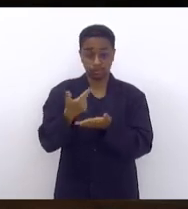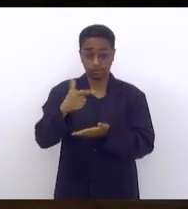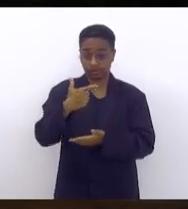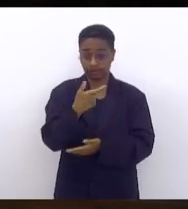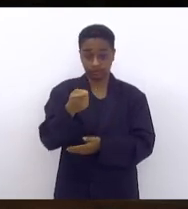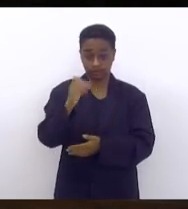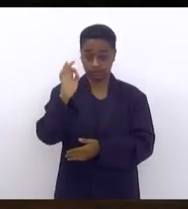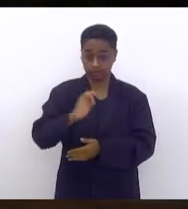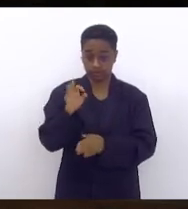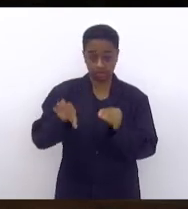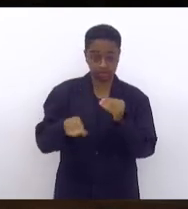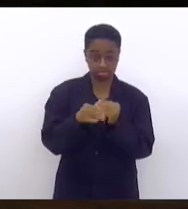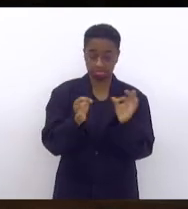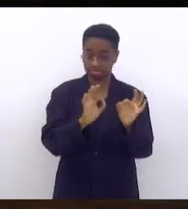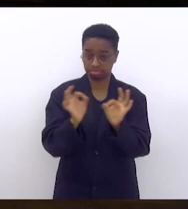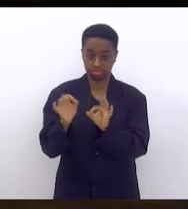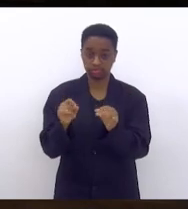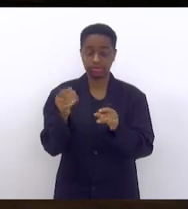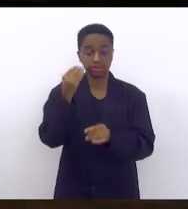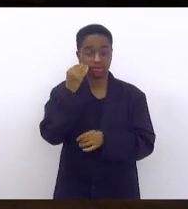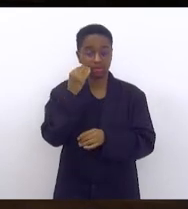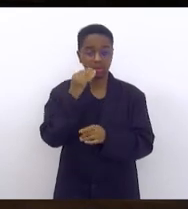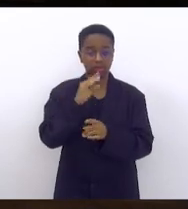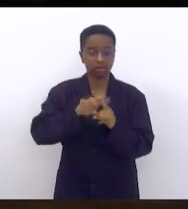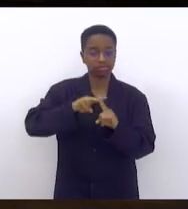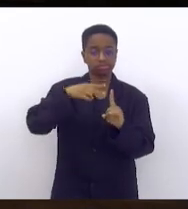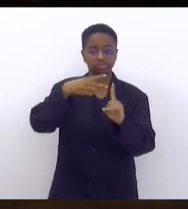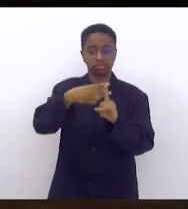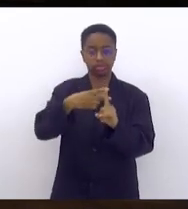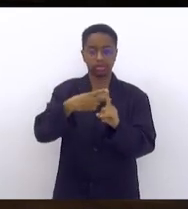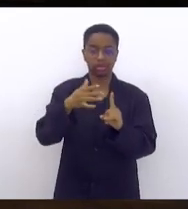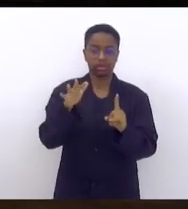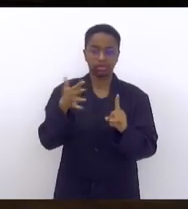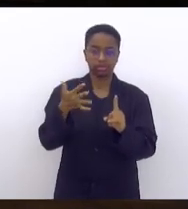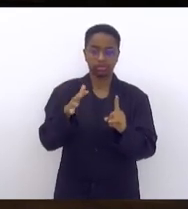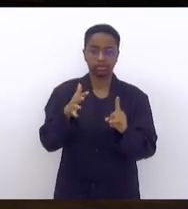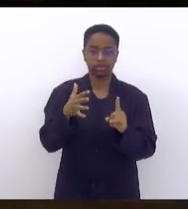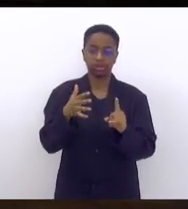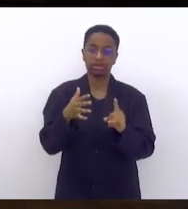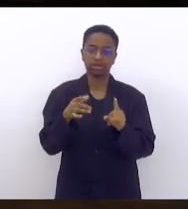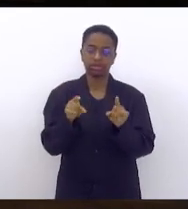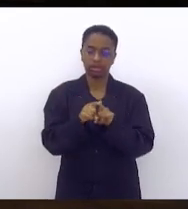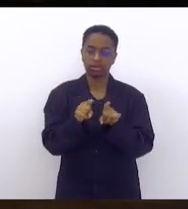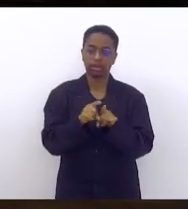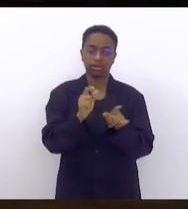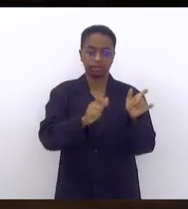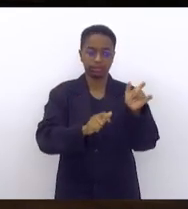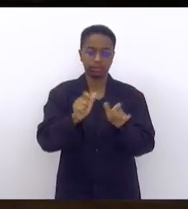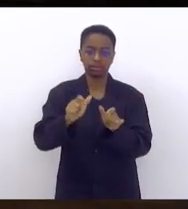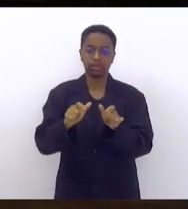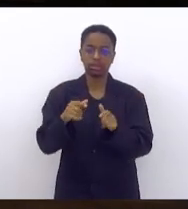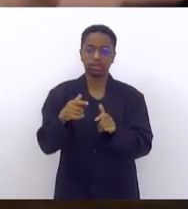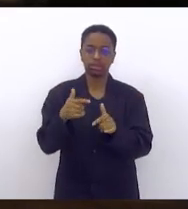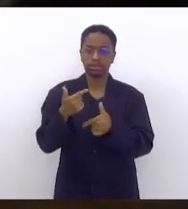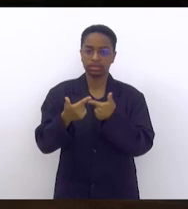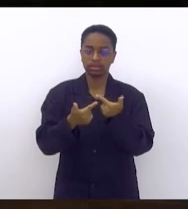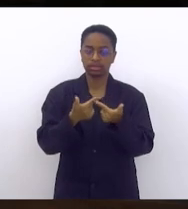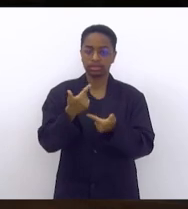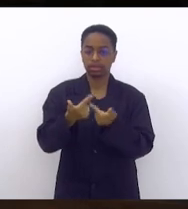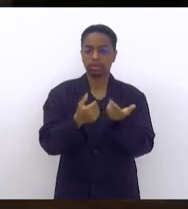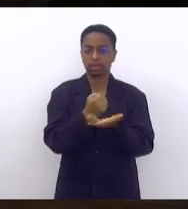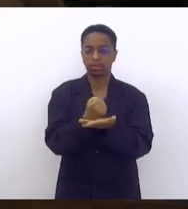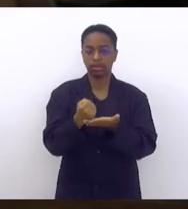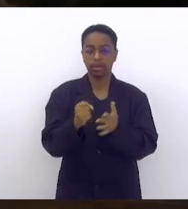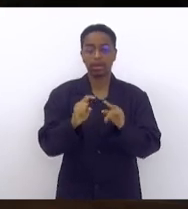estão brigando para que o grau vá para o grau máximo, e aí dobraria para a gente, dobraria para também quem é CNTista, mas